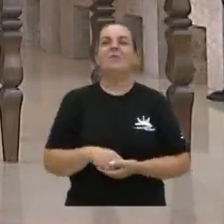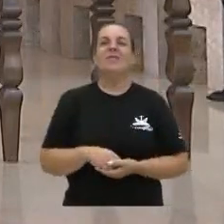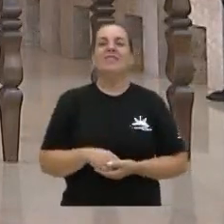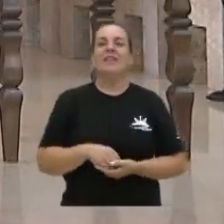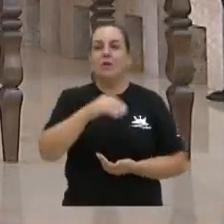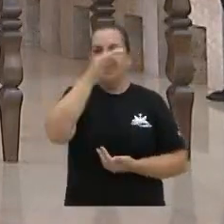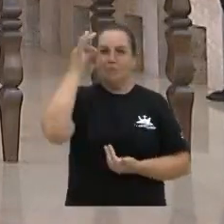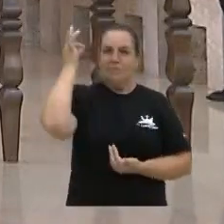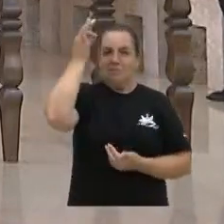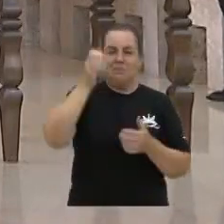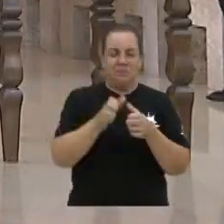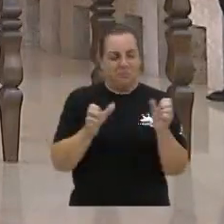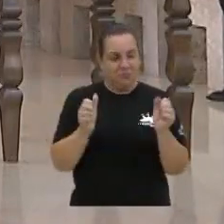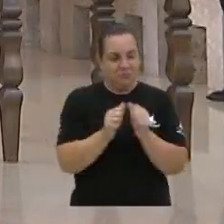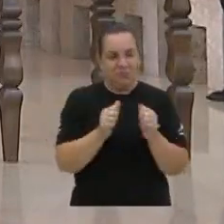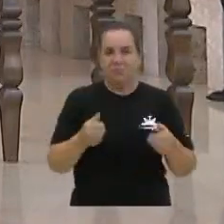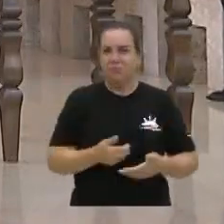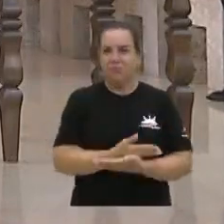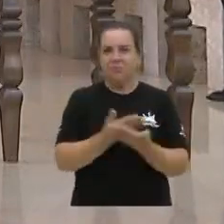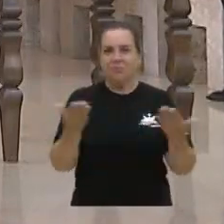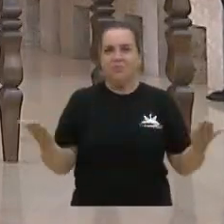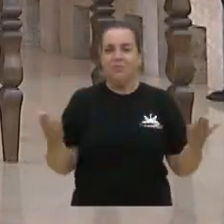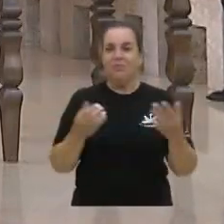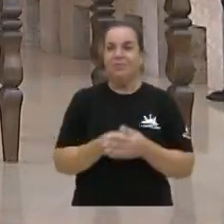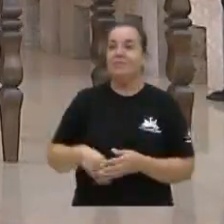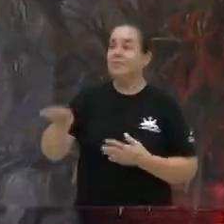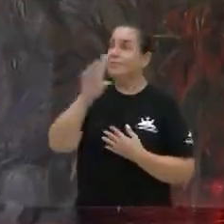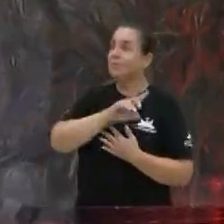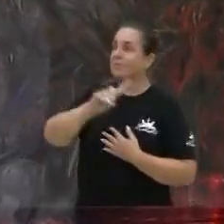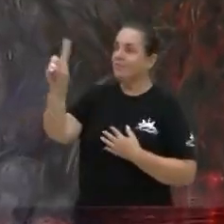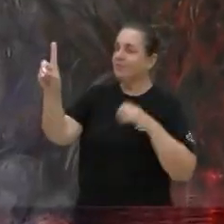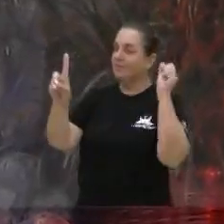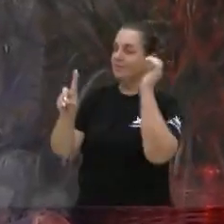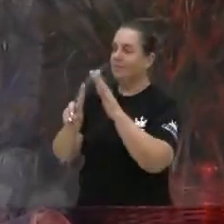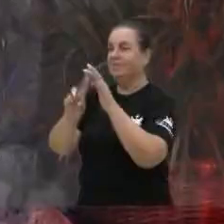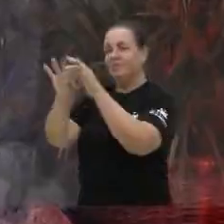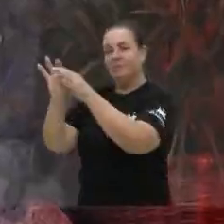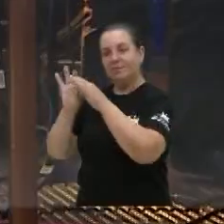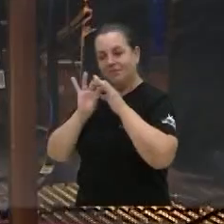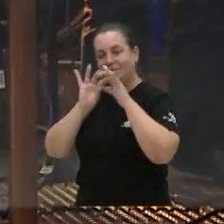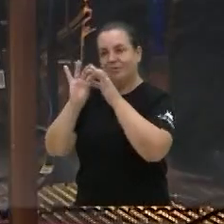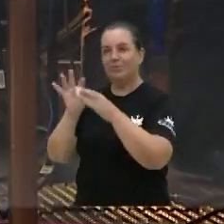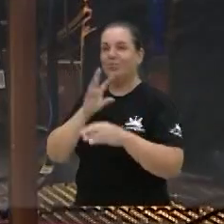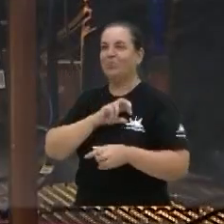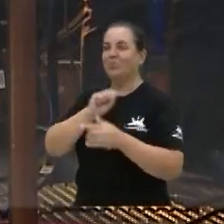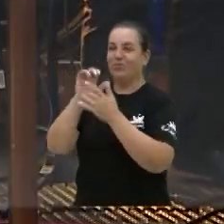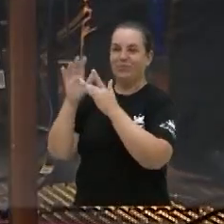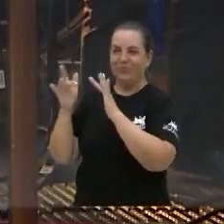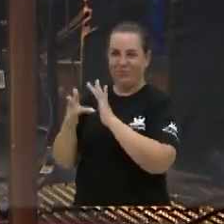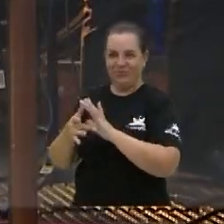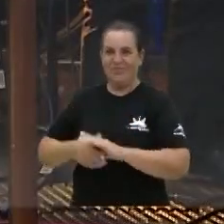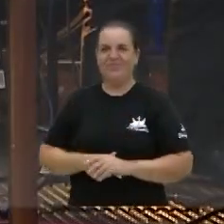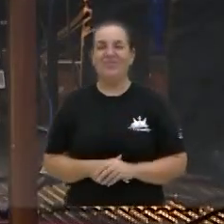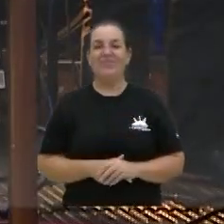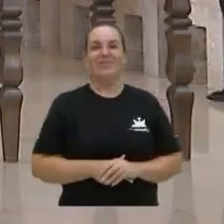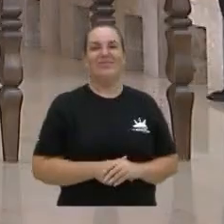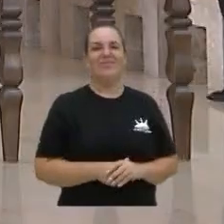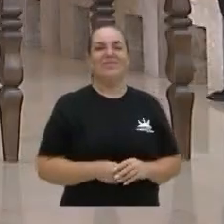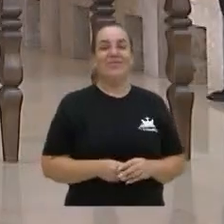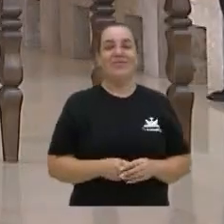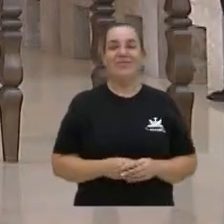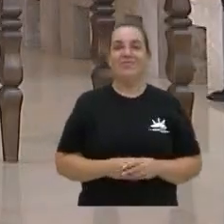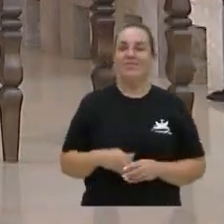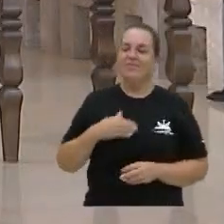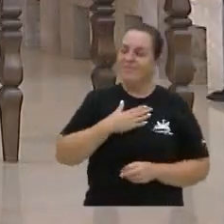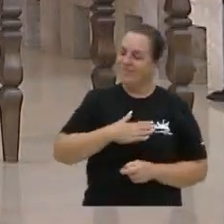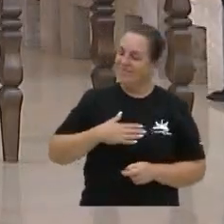Espírito Santo esteja com todos vocês. Bendito seja Deus que nos reuniu no amor de Cristo.